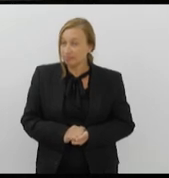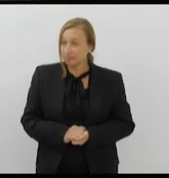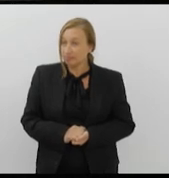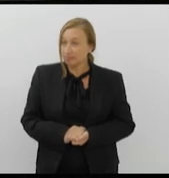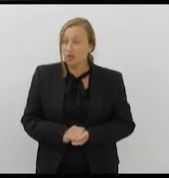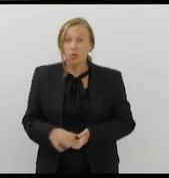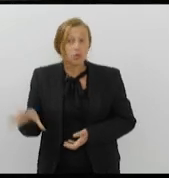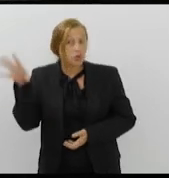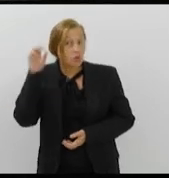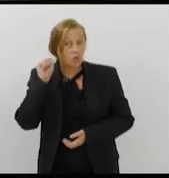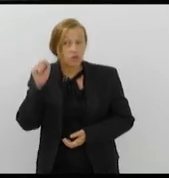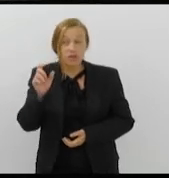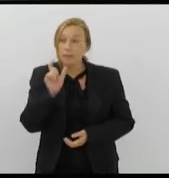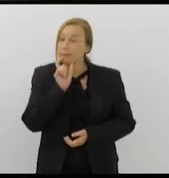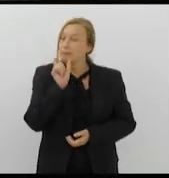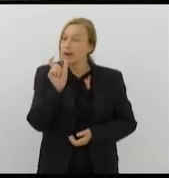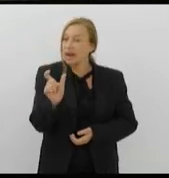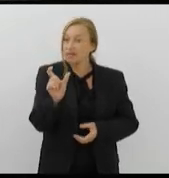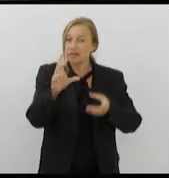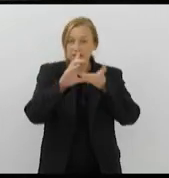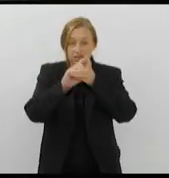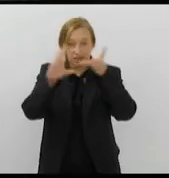Quando eu ouço a palavra democracia,